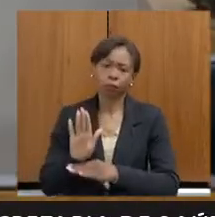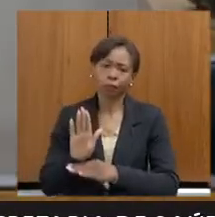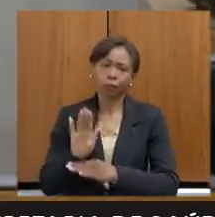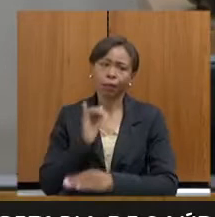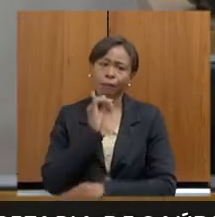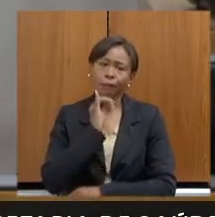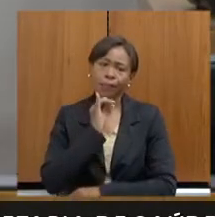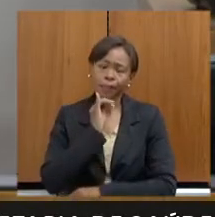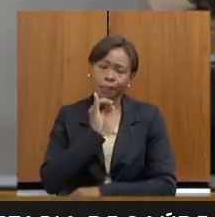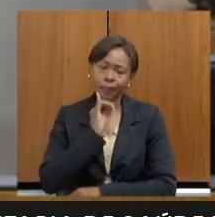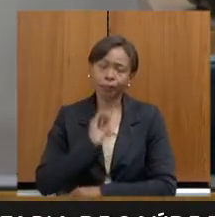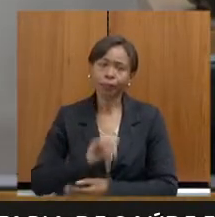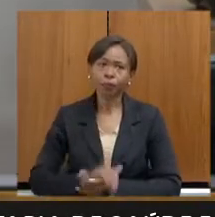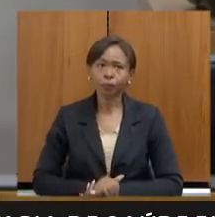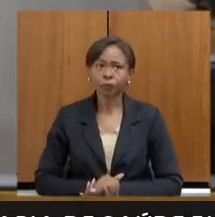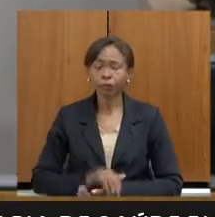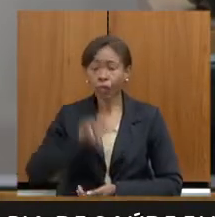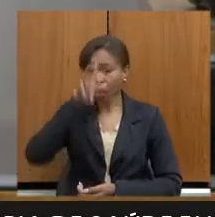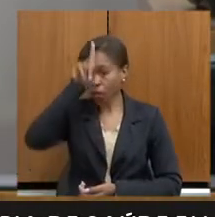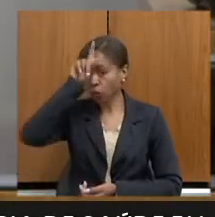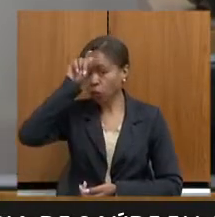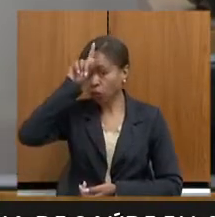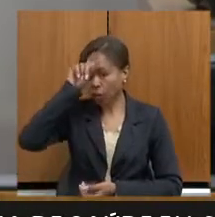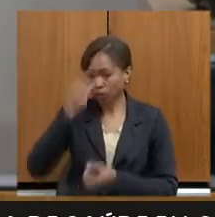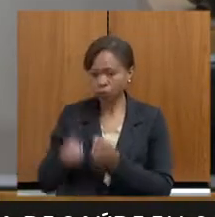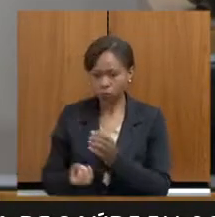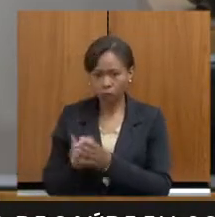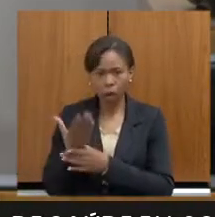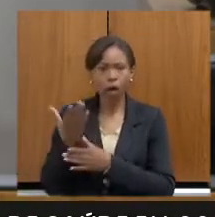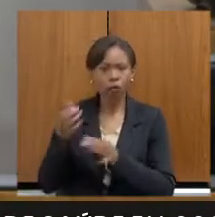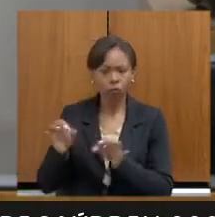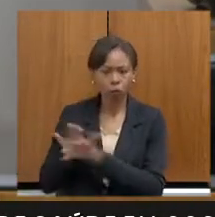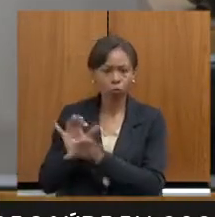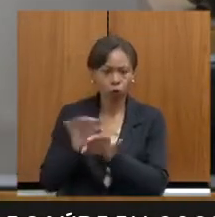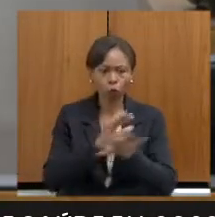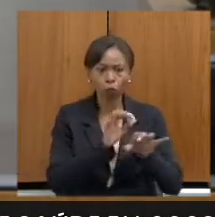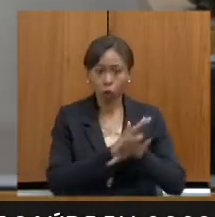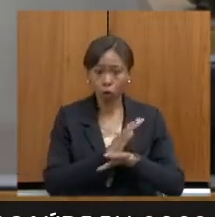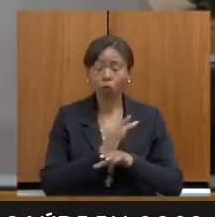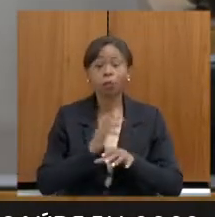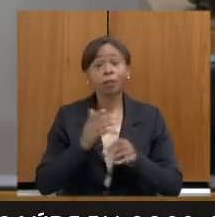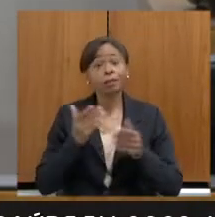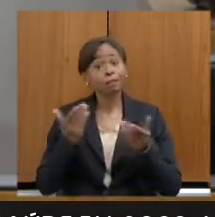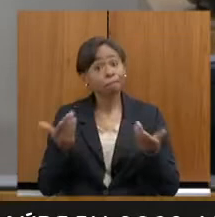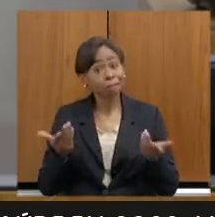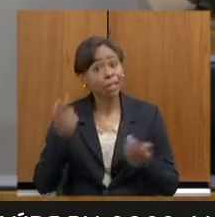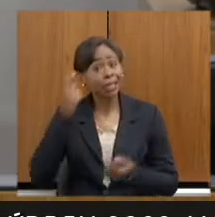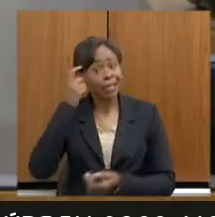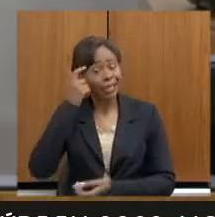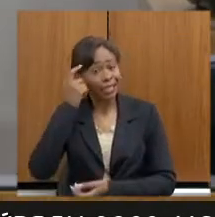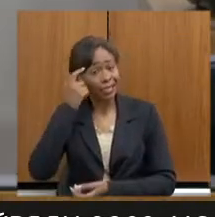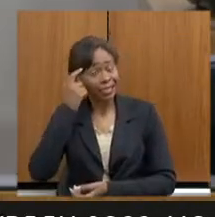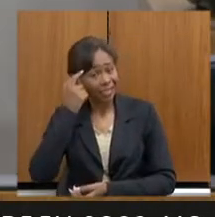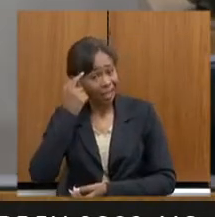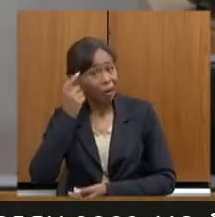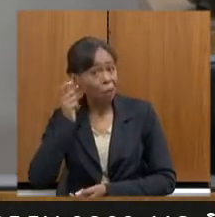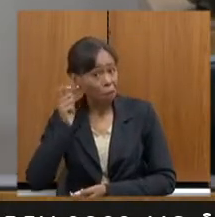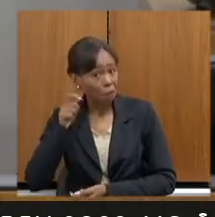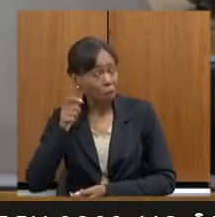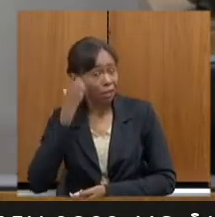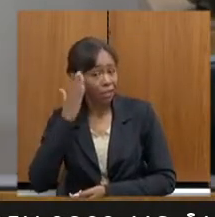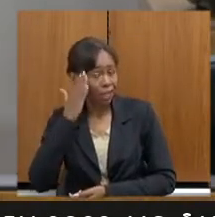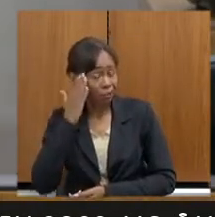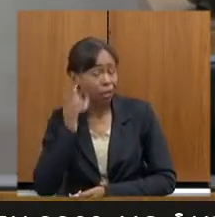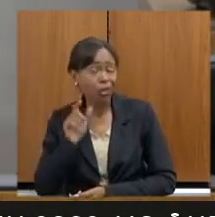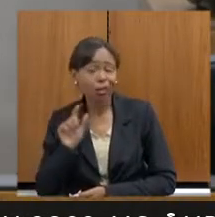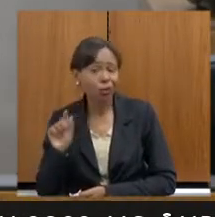distribuição destes hospitais nós podemos imaginar não precisa ser nenhum Expert não precisa ser de uma cientista